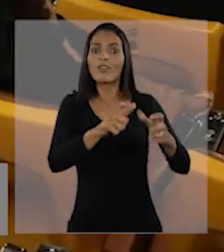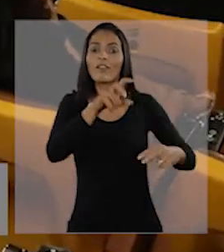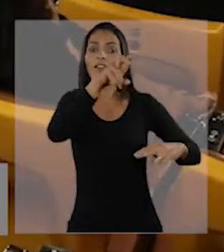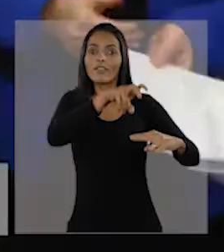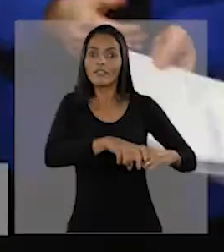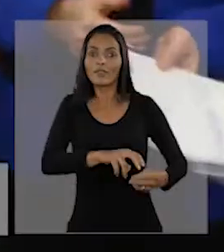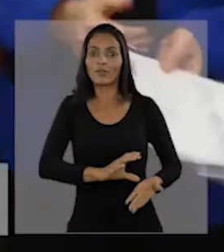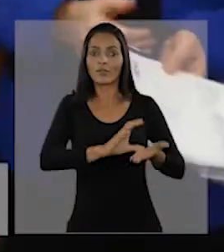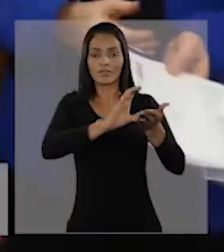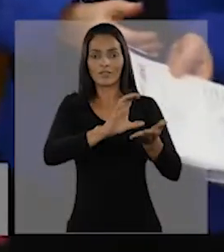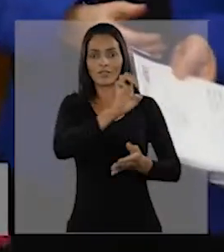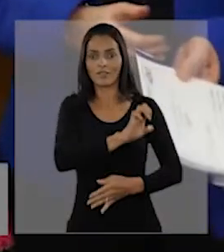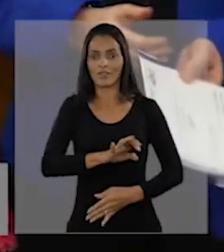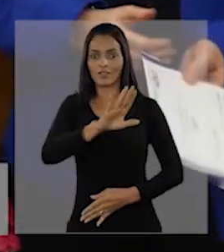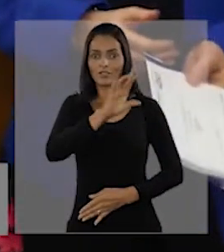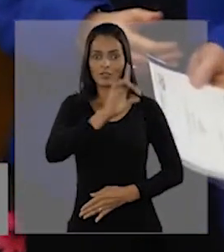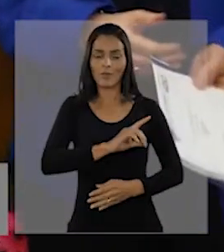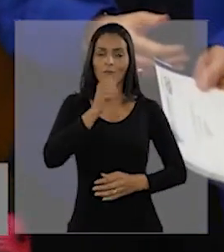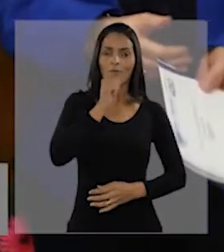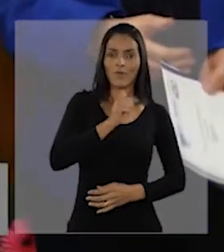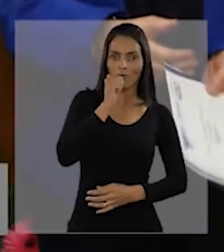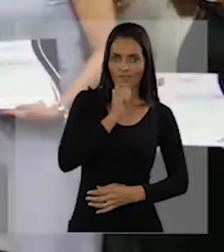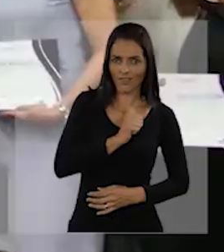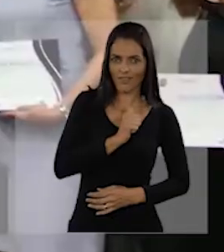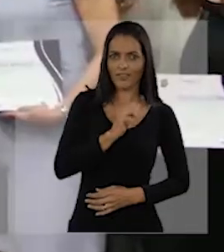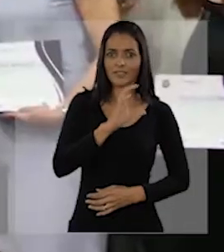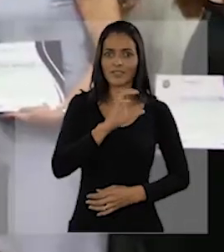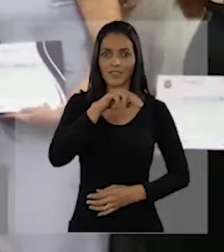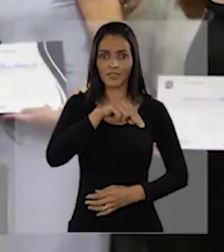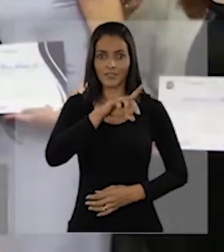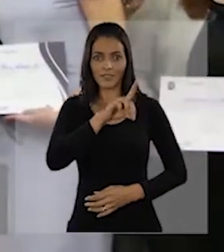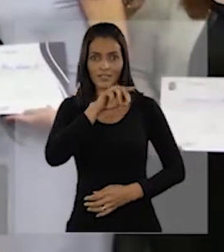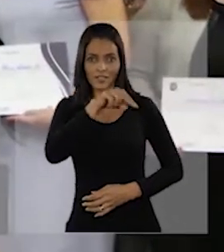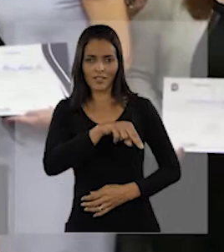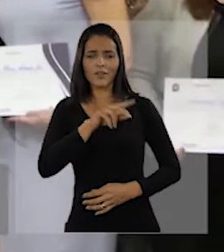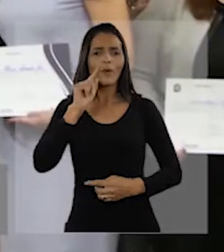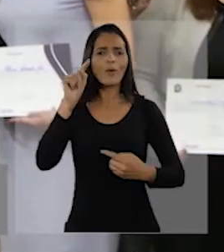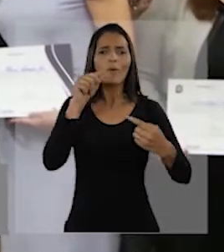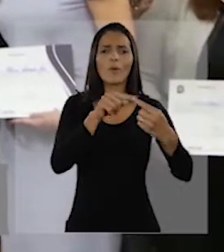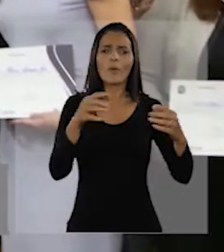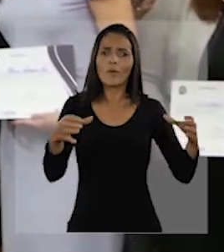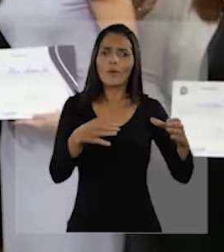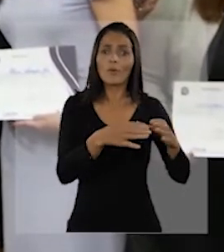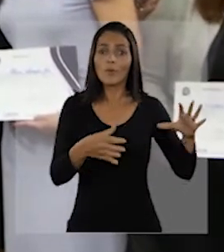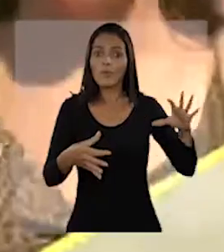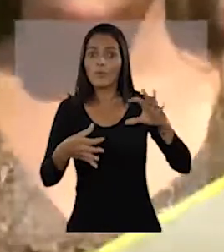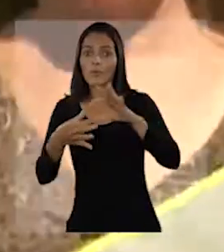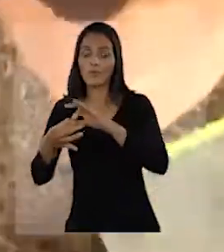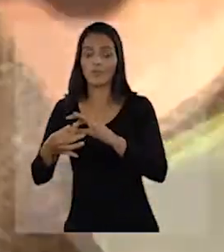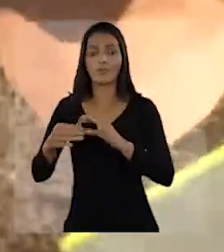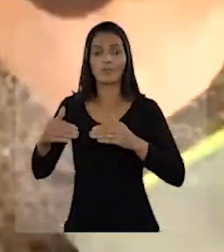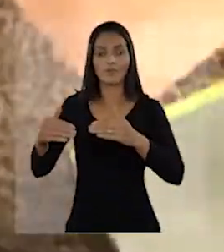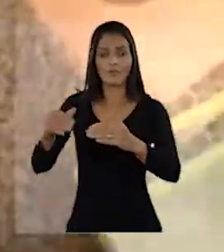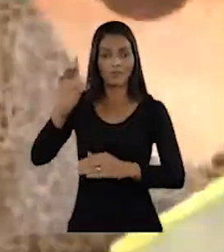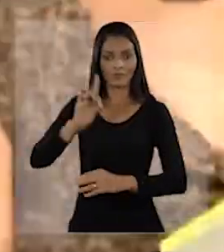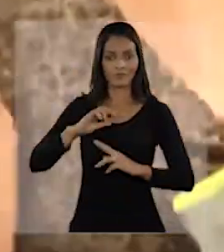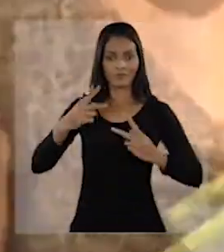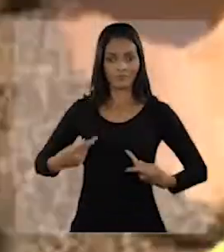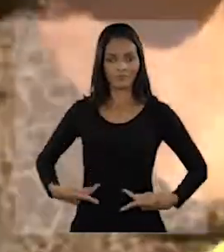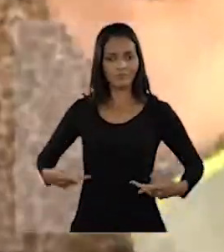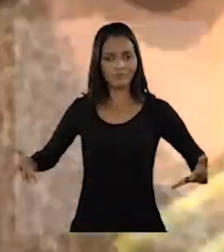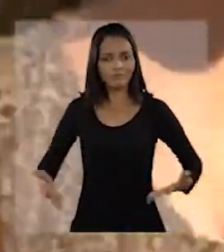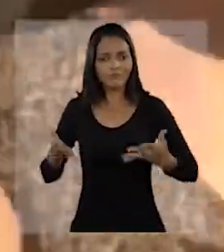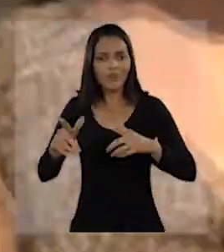Direitos da Mulher, o CNDM. A intenção do grupo vinculado ao Ministério dos Direitos Humanos é promover ações